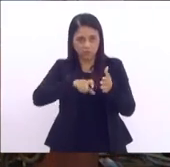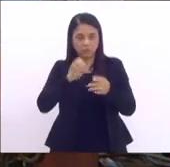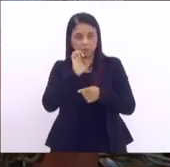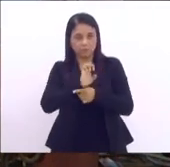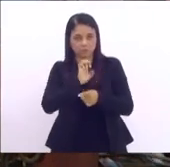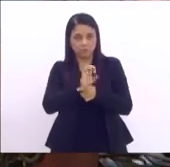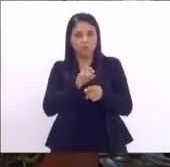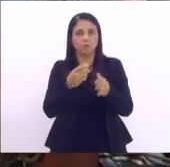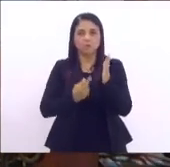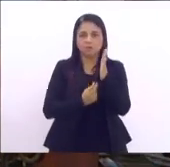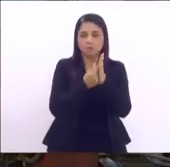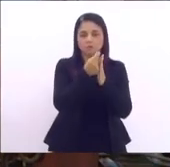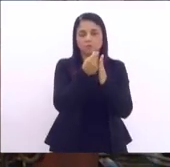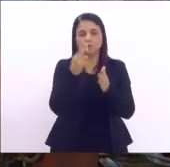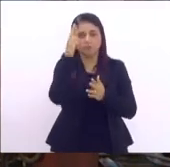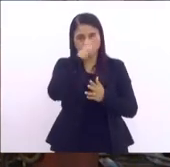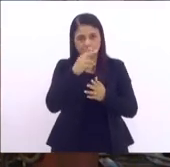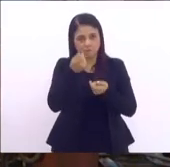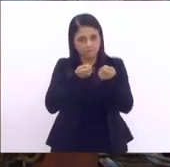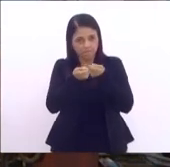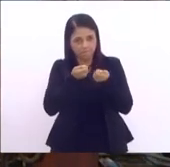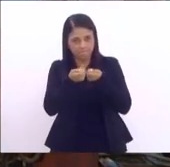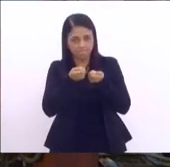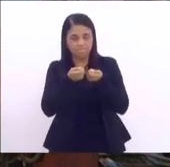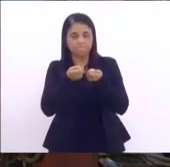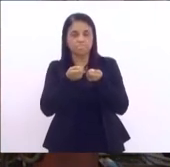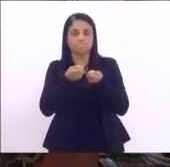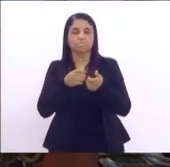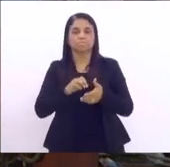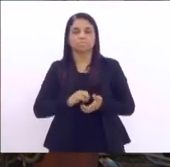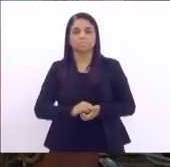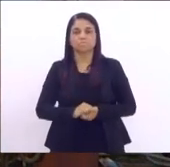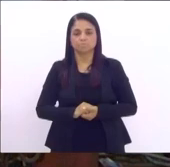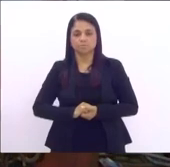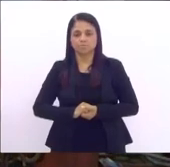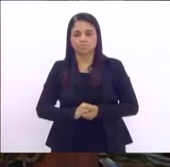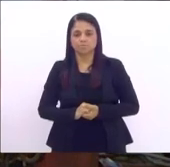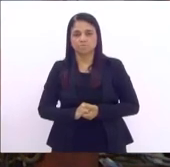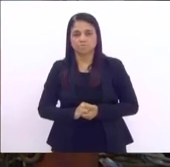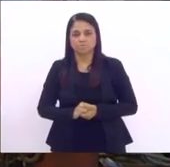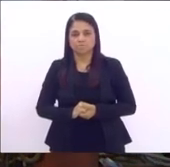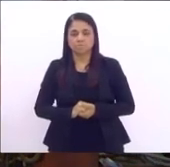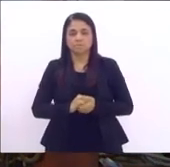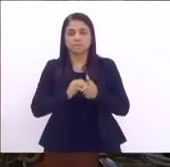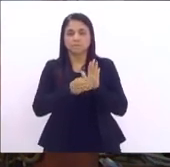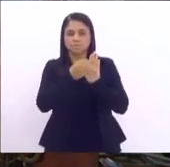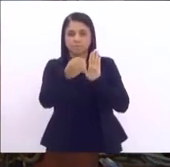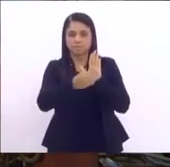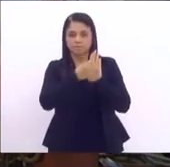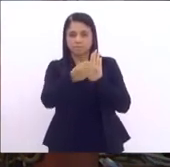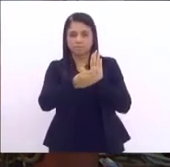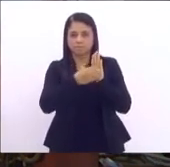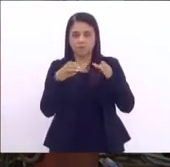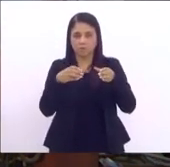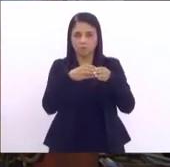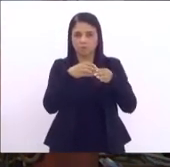Finanças, Fiscalização Financeira e Controle. Para emitir parecer pela Comissão de Constituição e